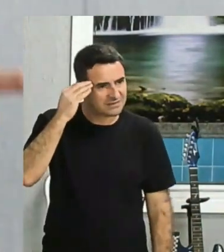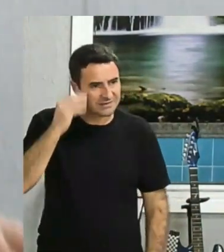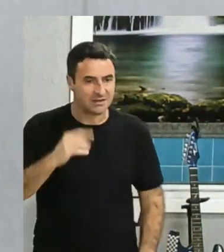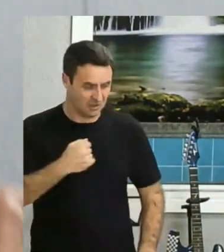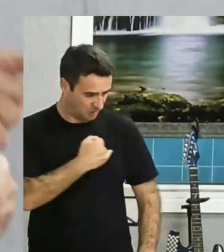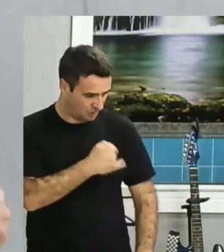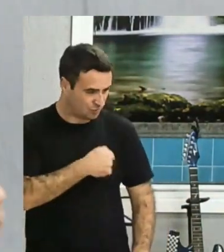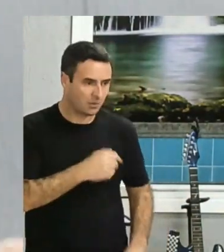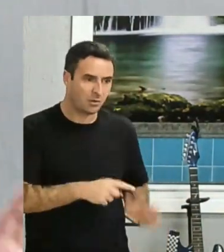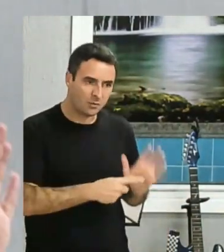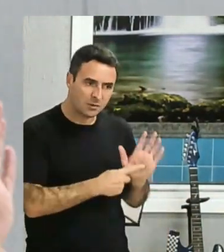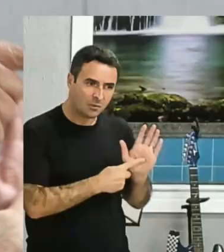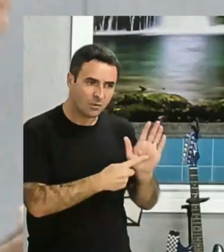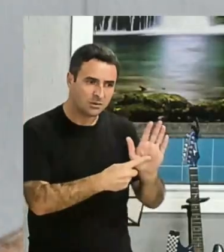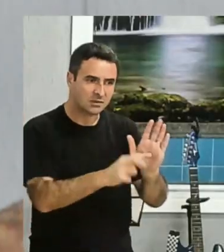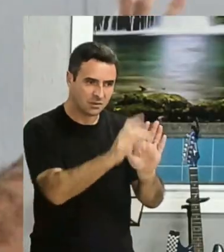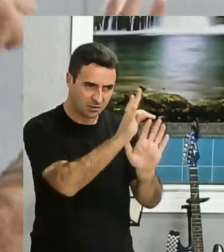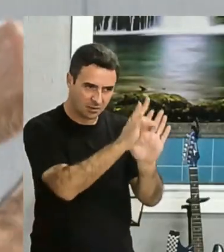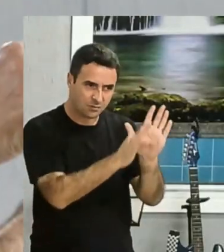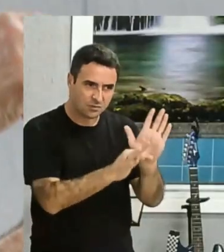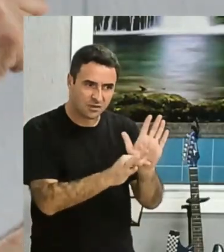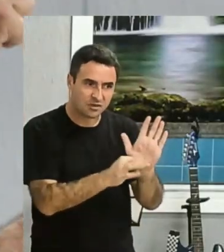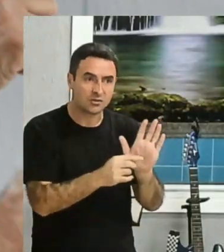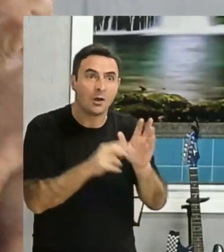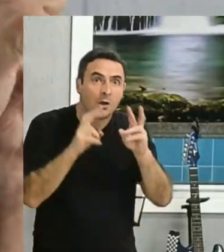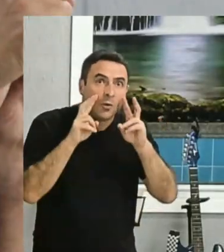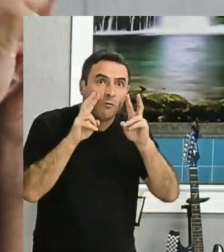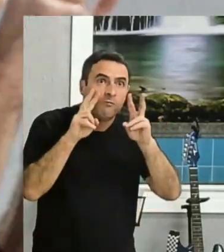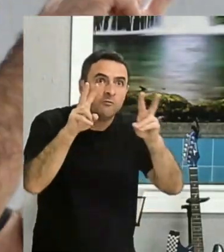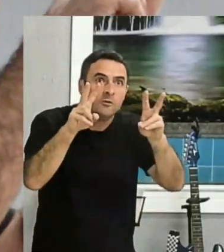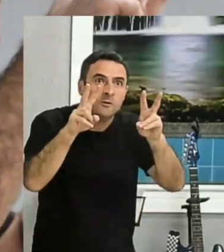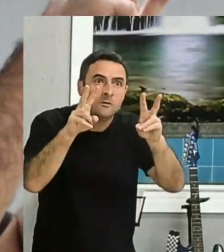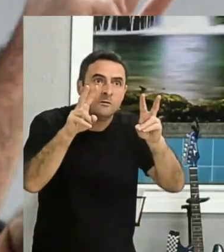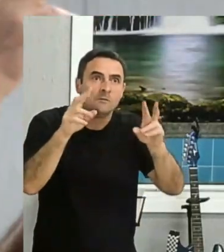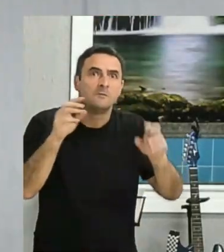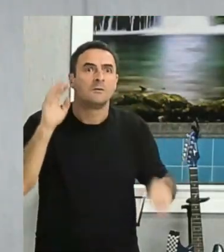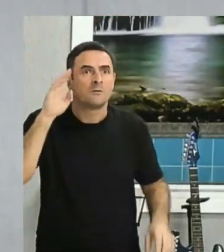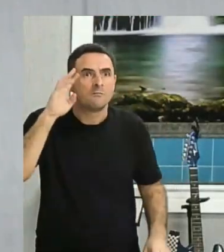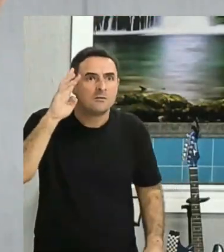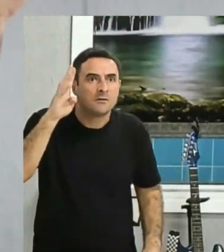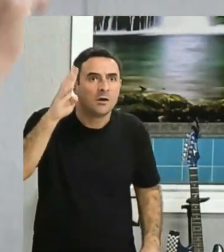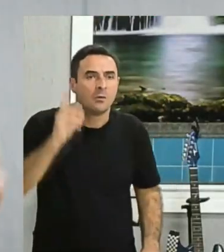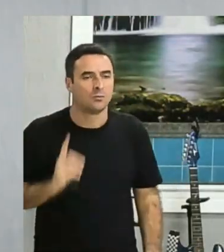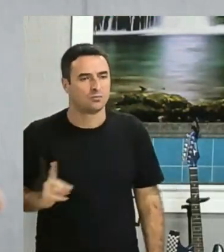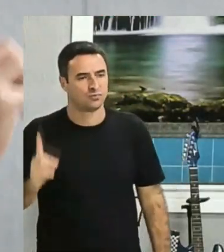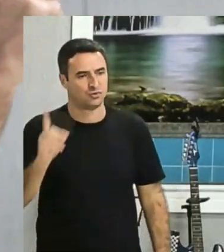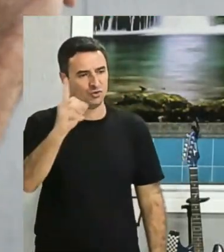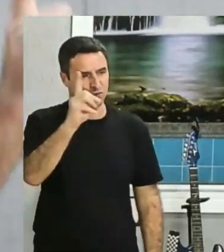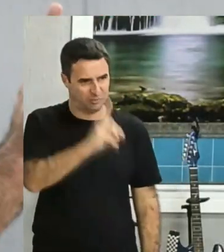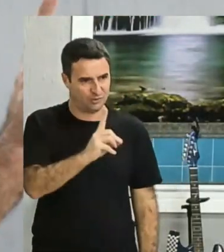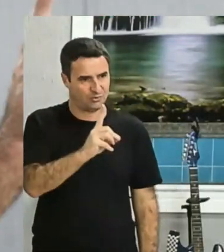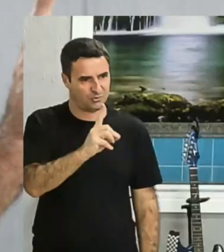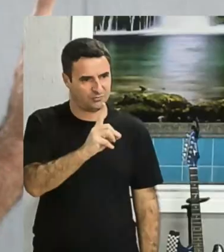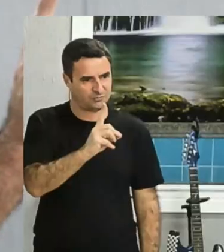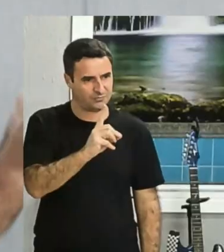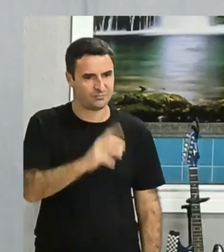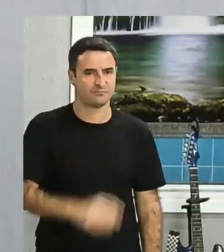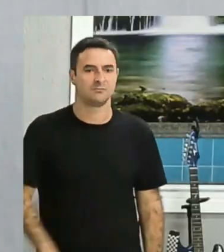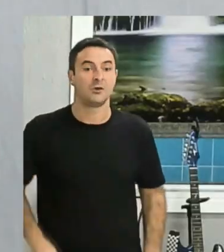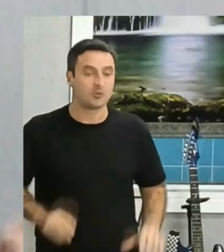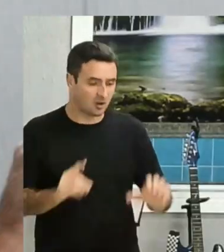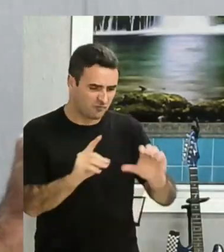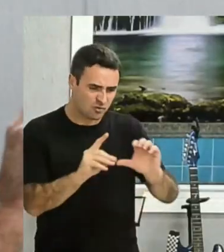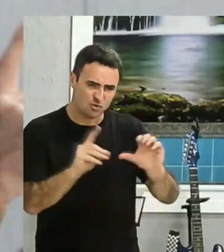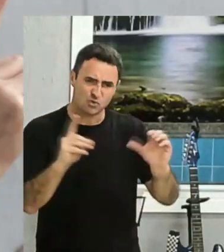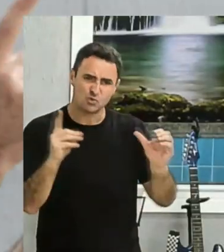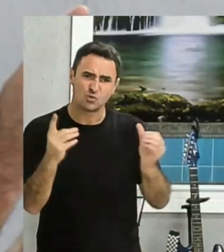aqui, eu tive essa visão num domingo. Alguns acham até que ele estava no momento de culto.